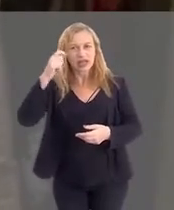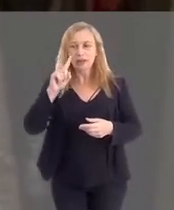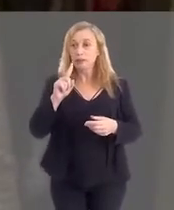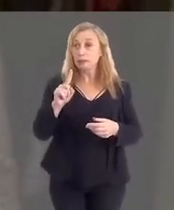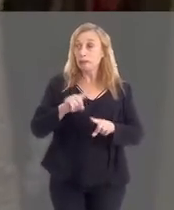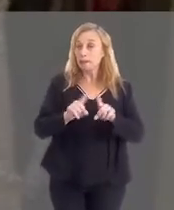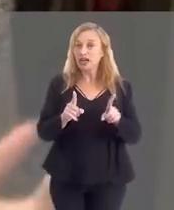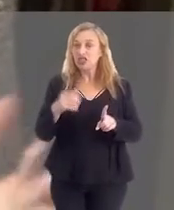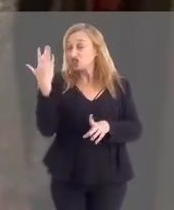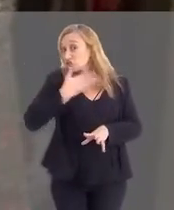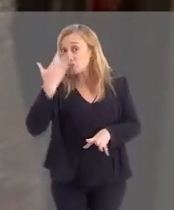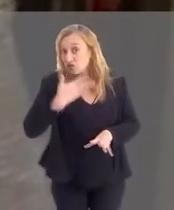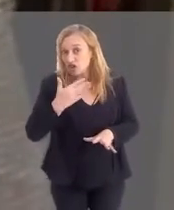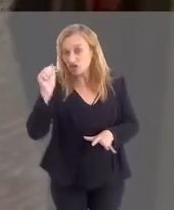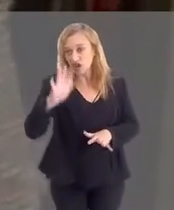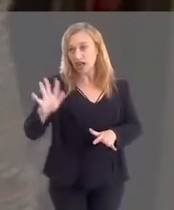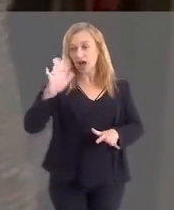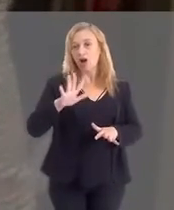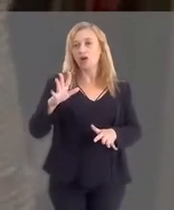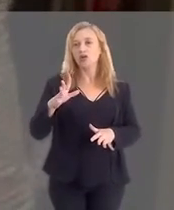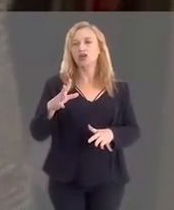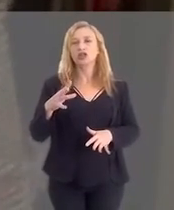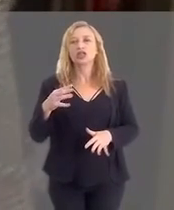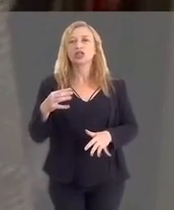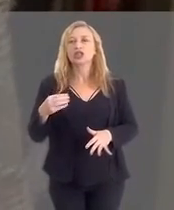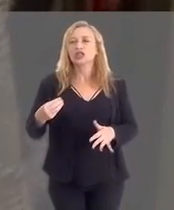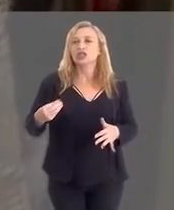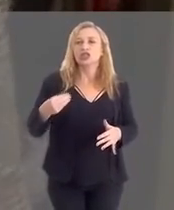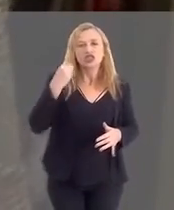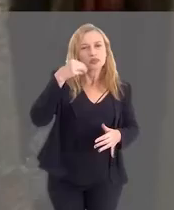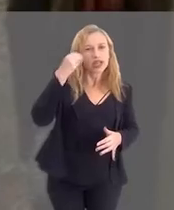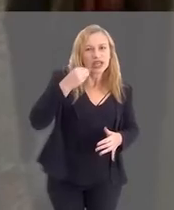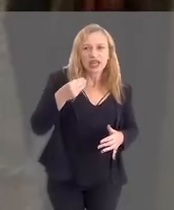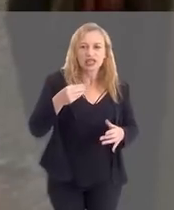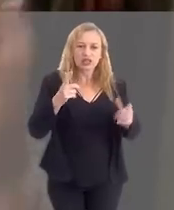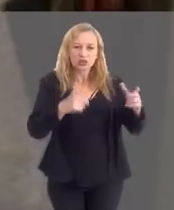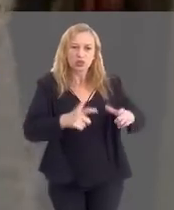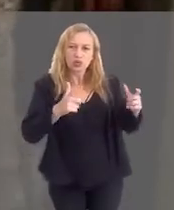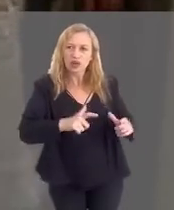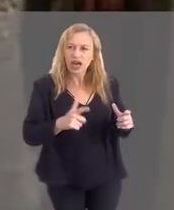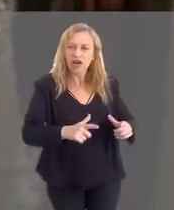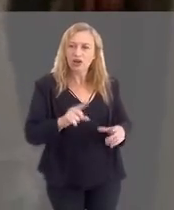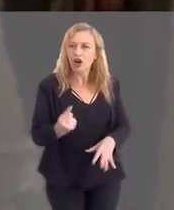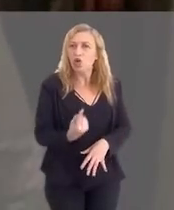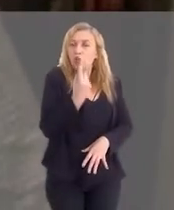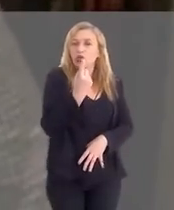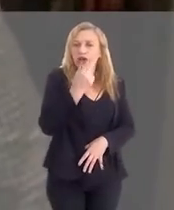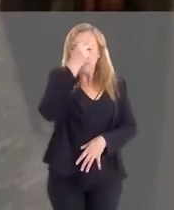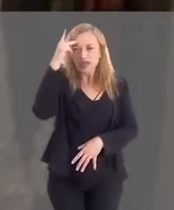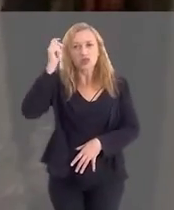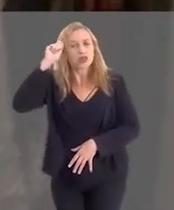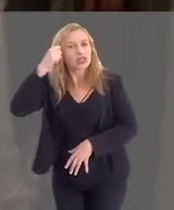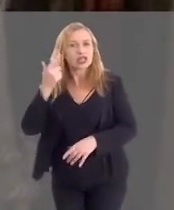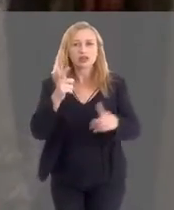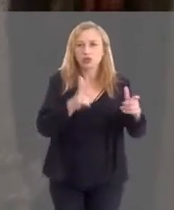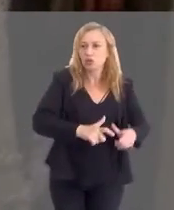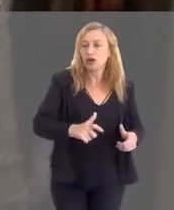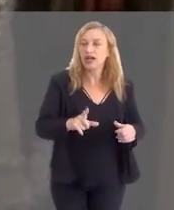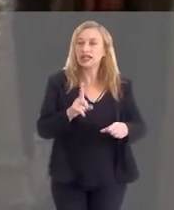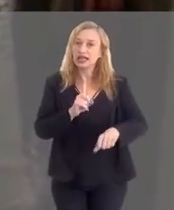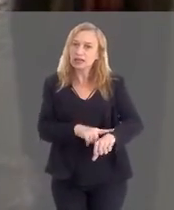muito invisibilizado. De forma geral. Então, eu convivi muito tempo em ambientes em que eu era a única pessoa negra, e ainda